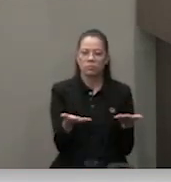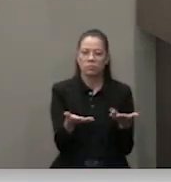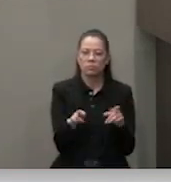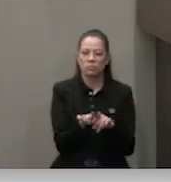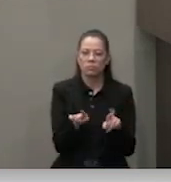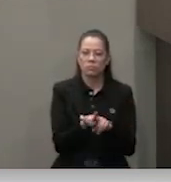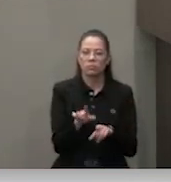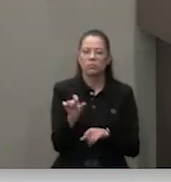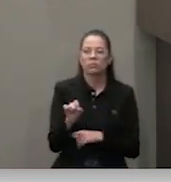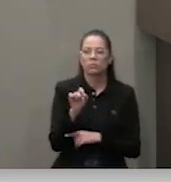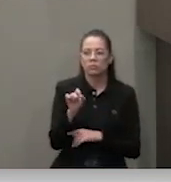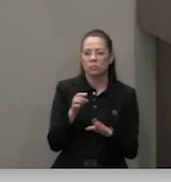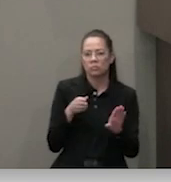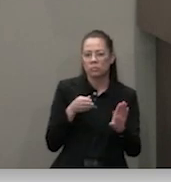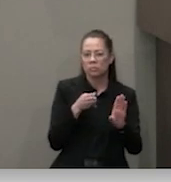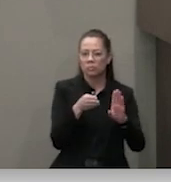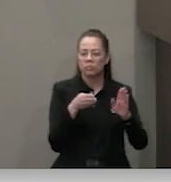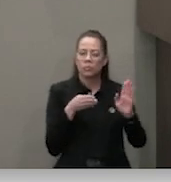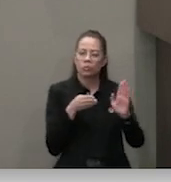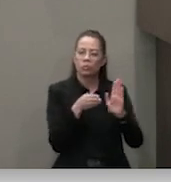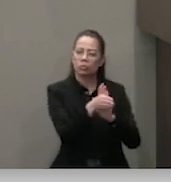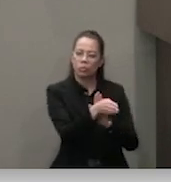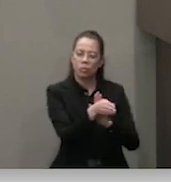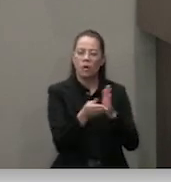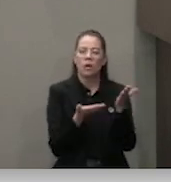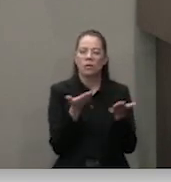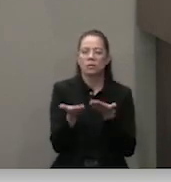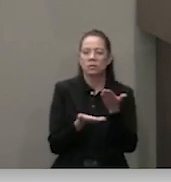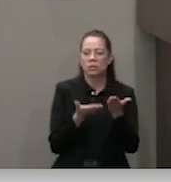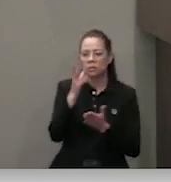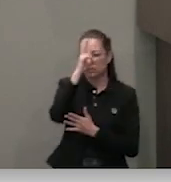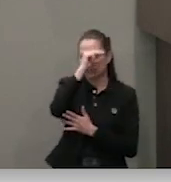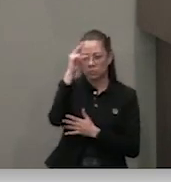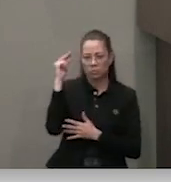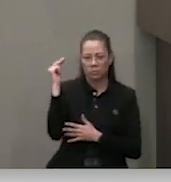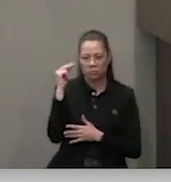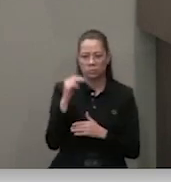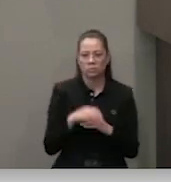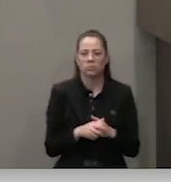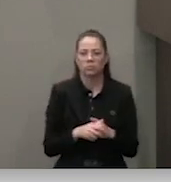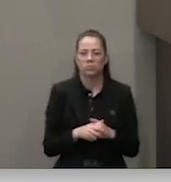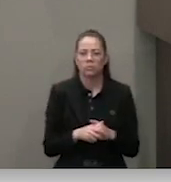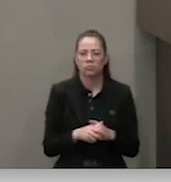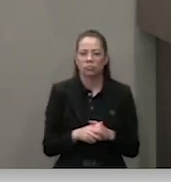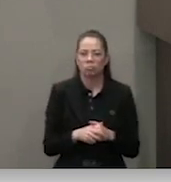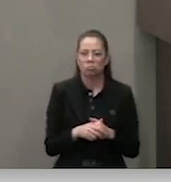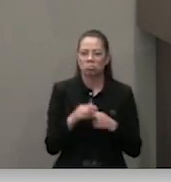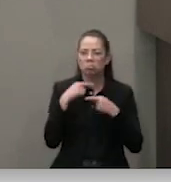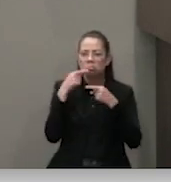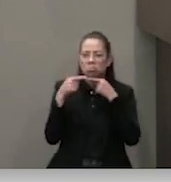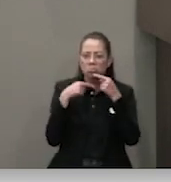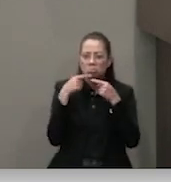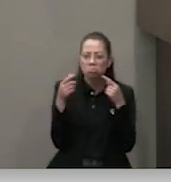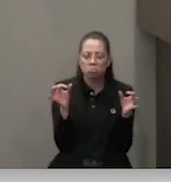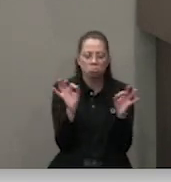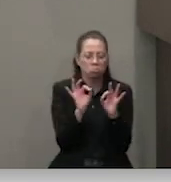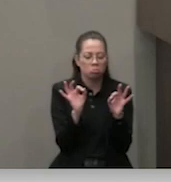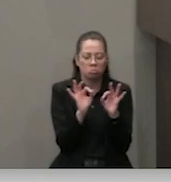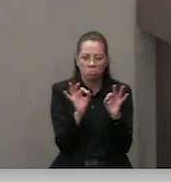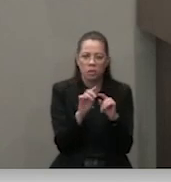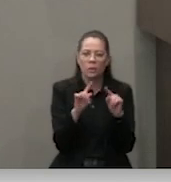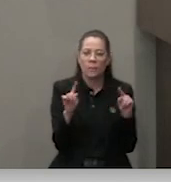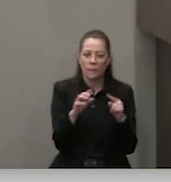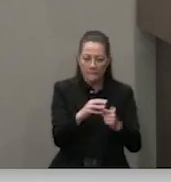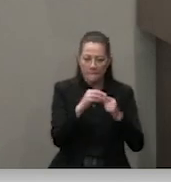um uma porta de entrada primária para o atendimento Dent no município sem sombra de dúvidas Hospital São Vicente tem uma parte